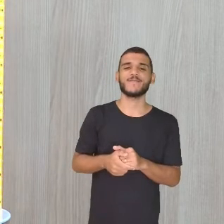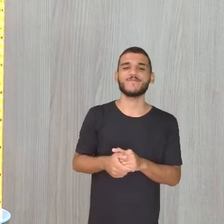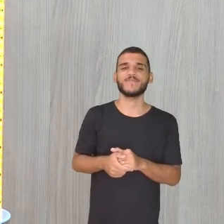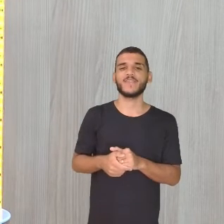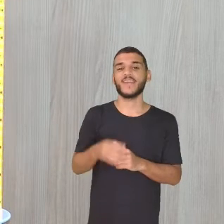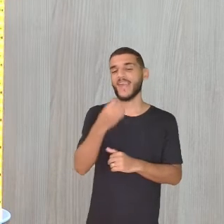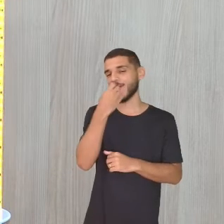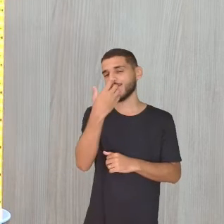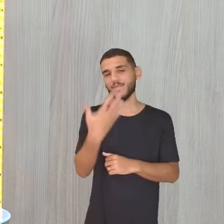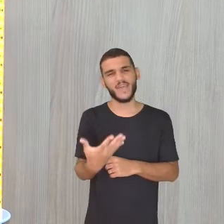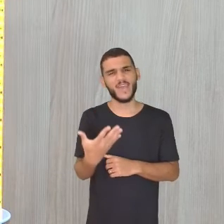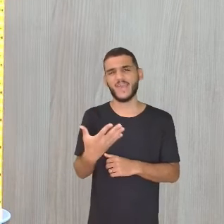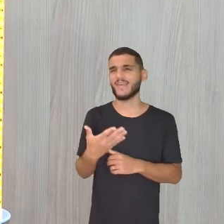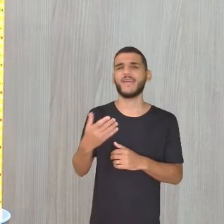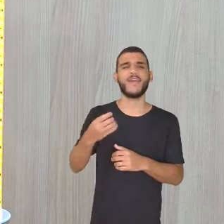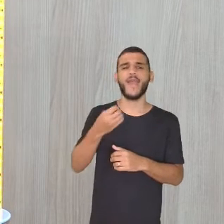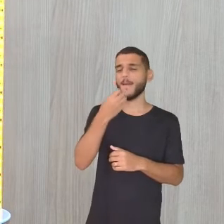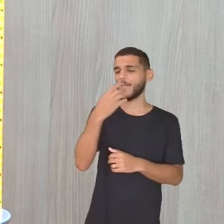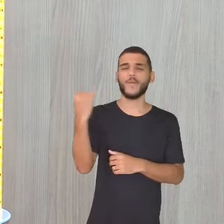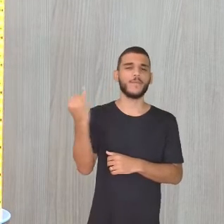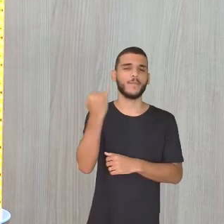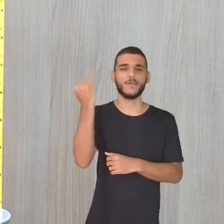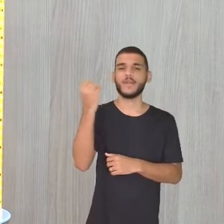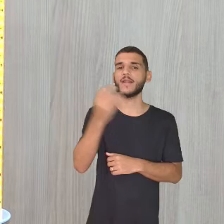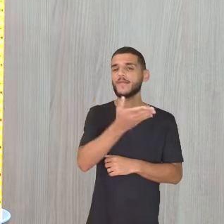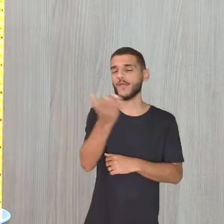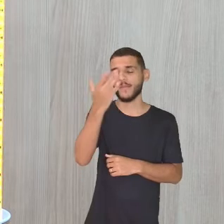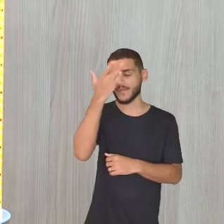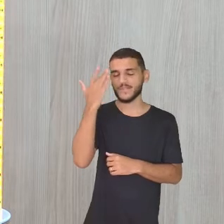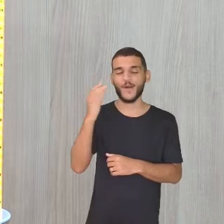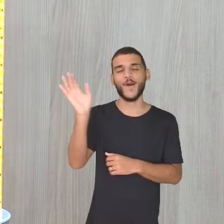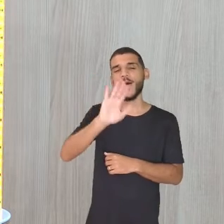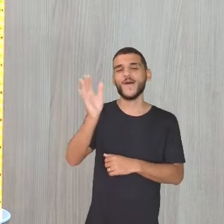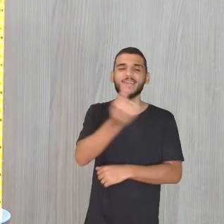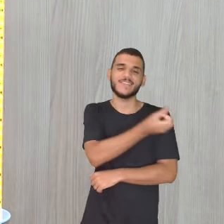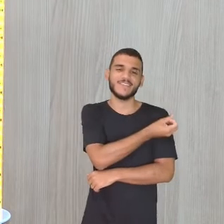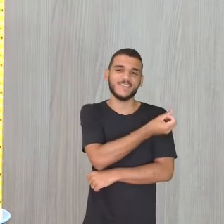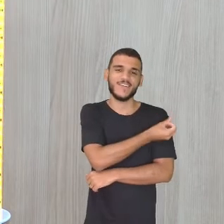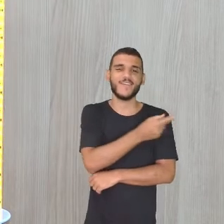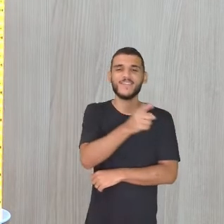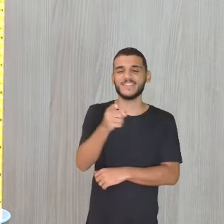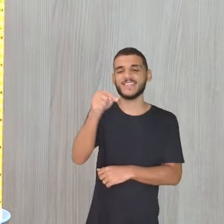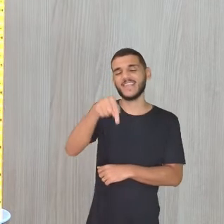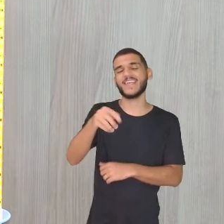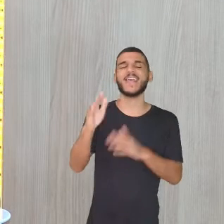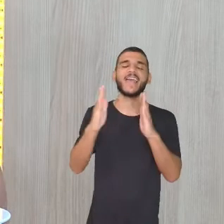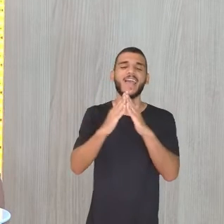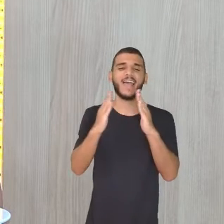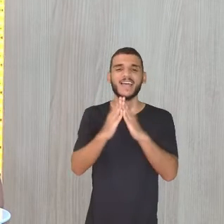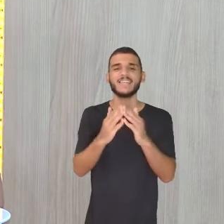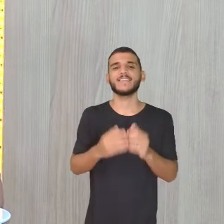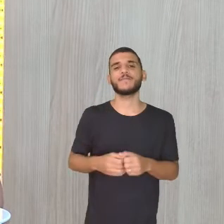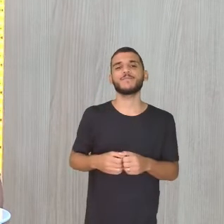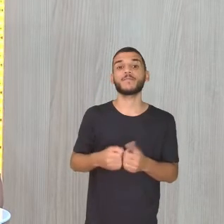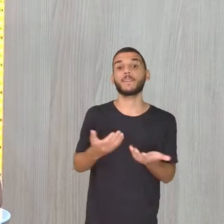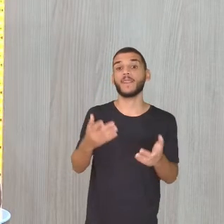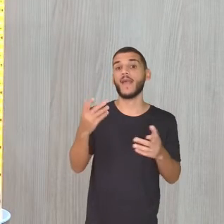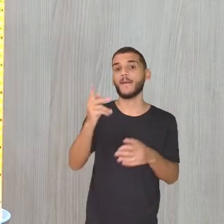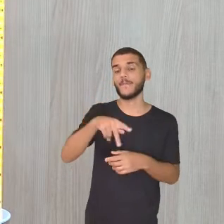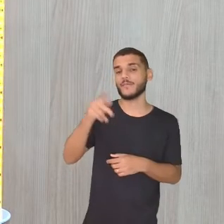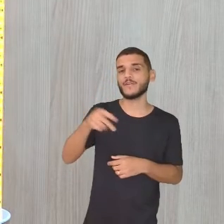caminho desejado para todo mundo, né? Olá, sexto ano, tudo bem com vocês aí em casa? Assim como a professora Adriana se autodescreveu, eu também